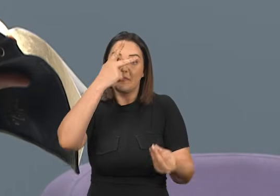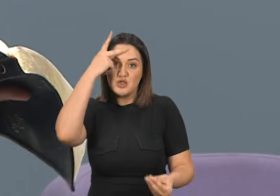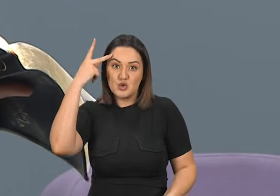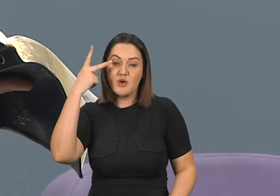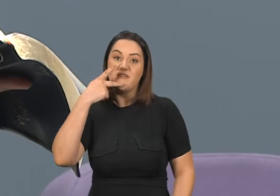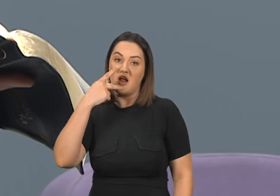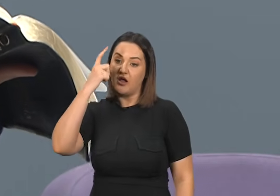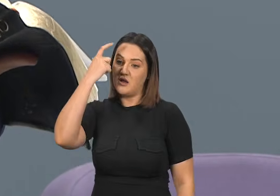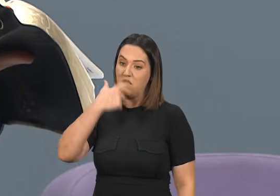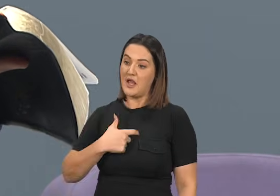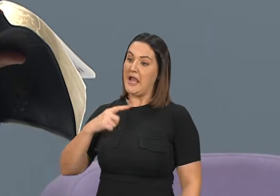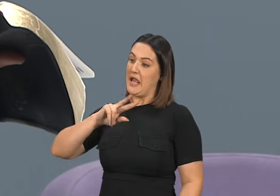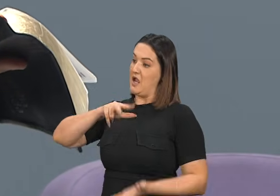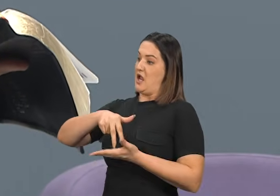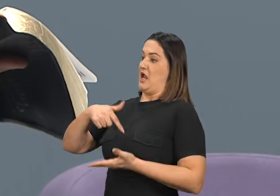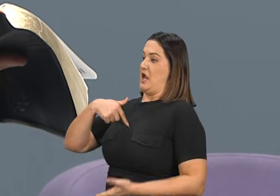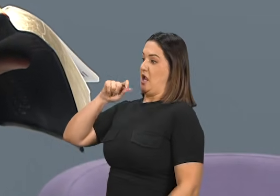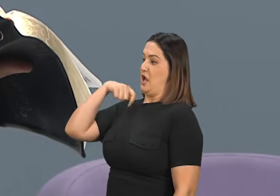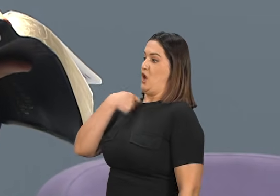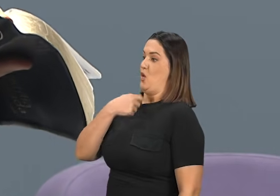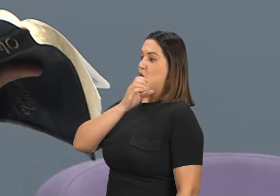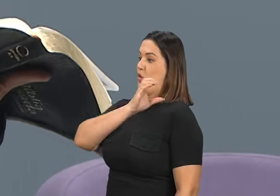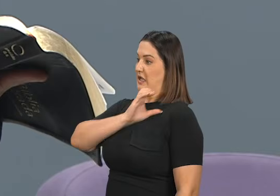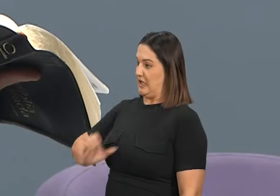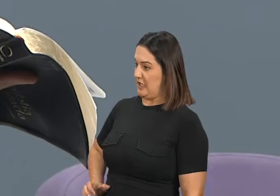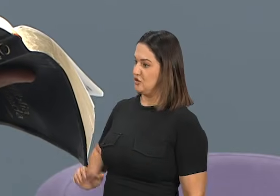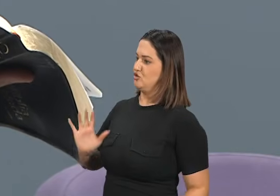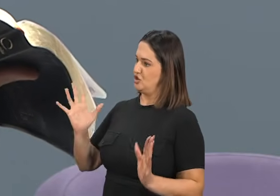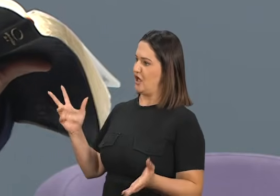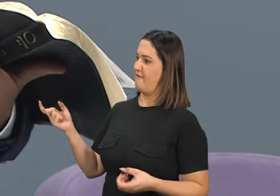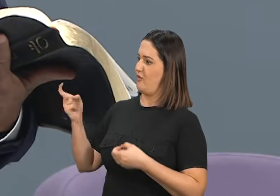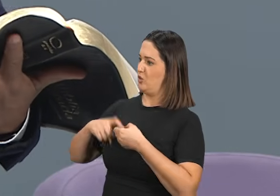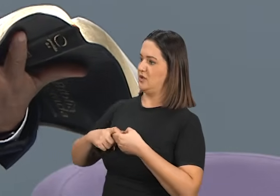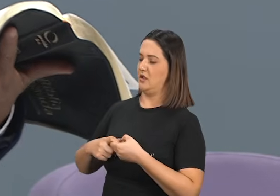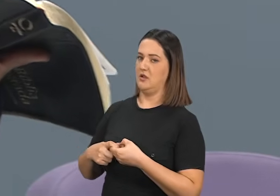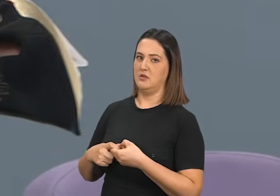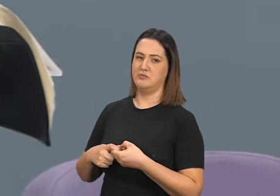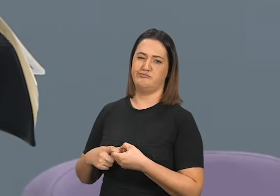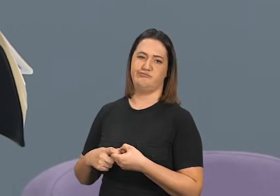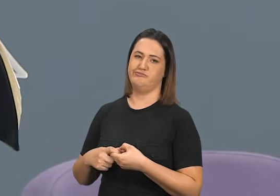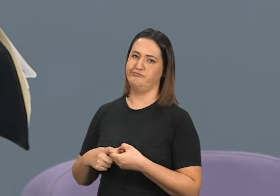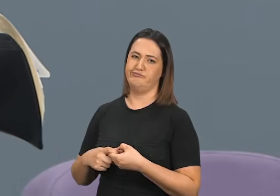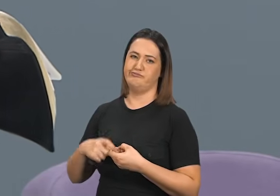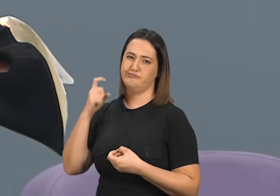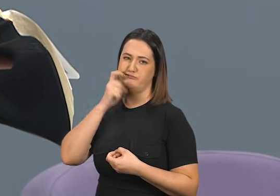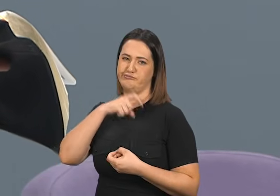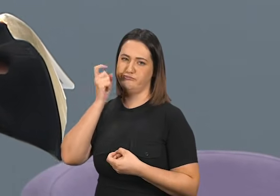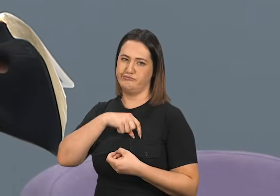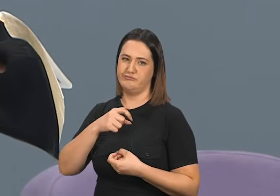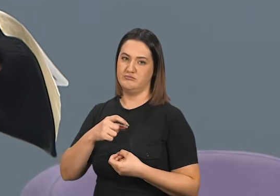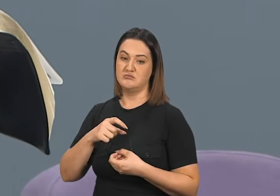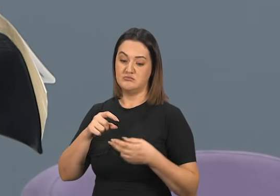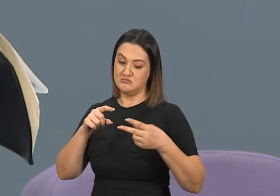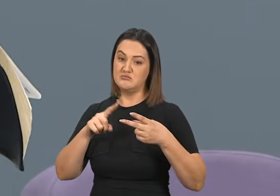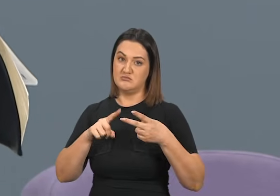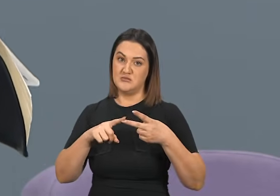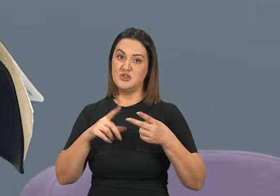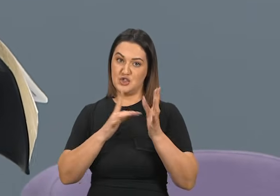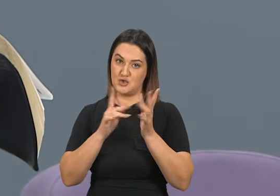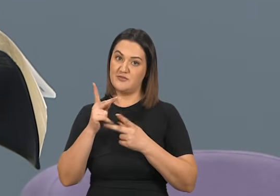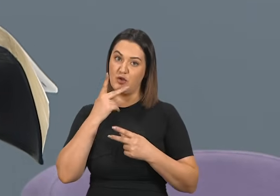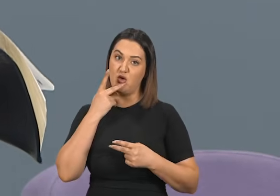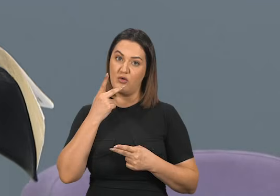tem pessoas dizendo eu sou o Cristo e já voltei. É um absurdo, né? Jesus falou assim, ó, isso